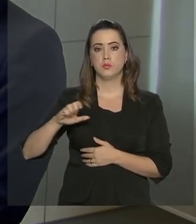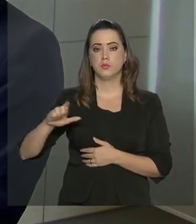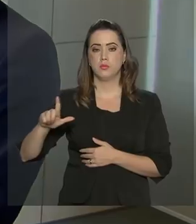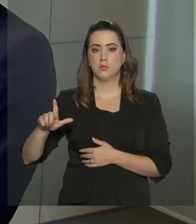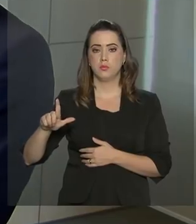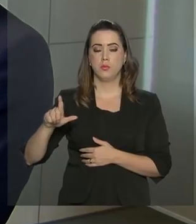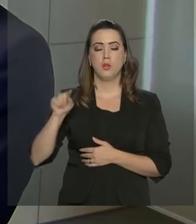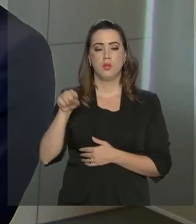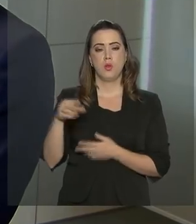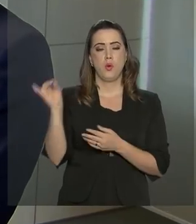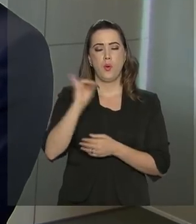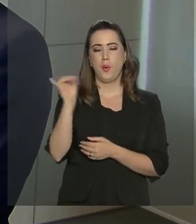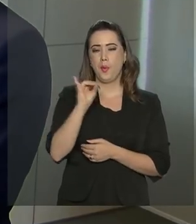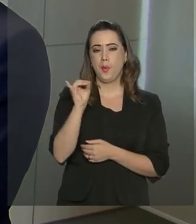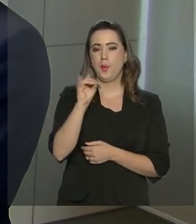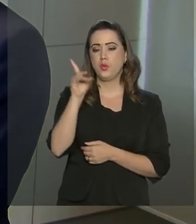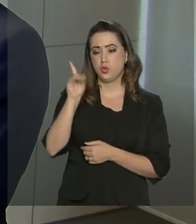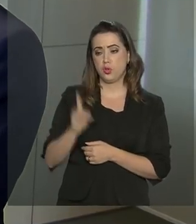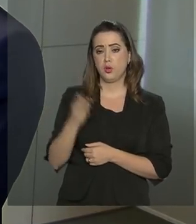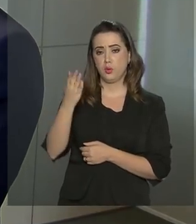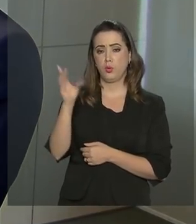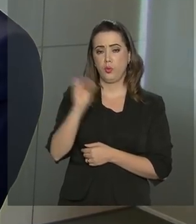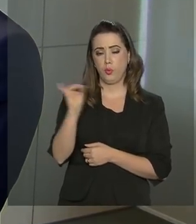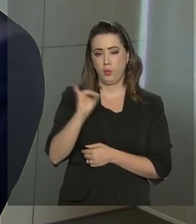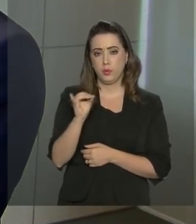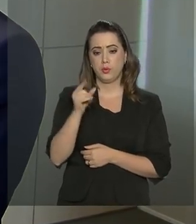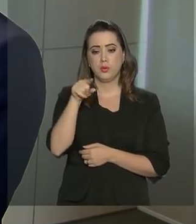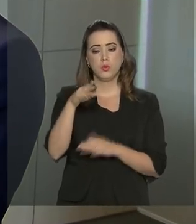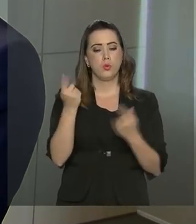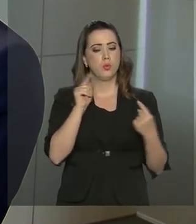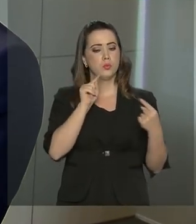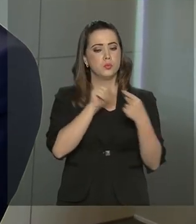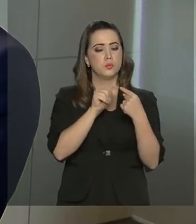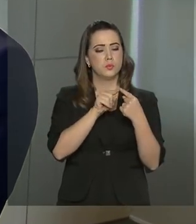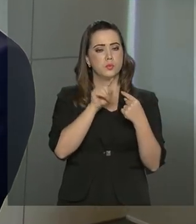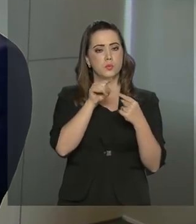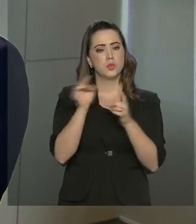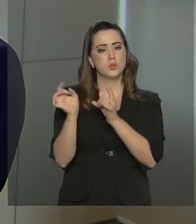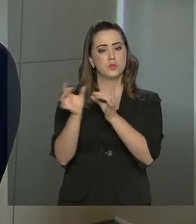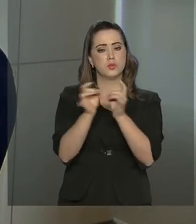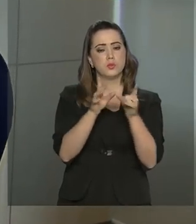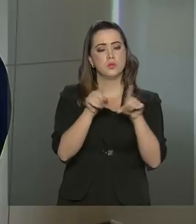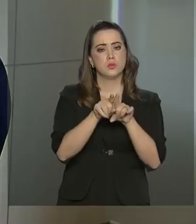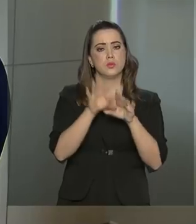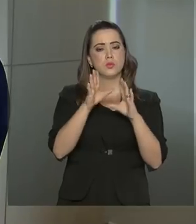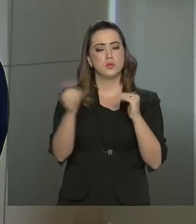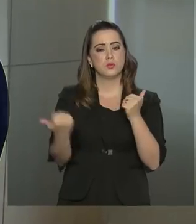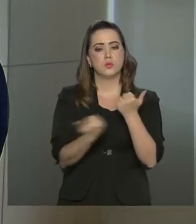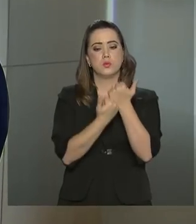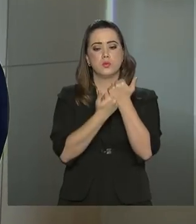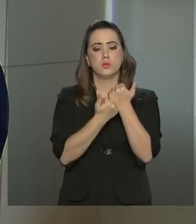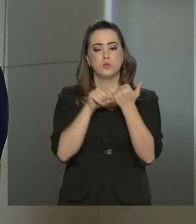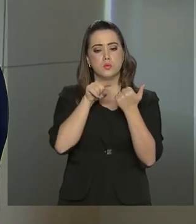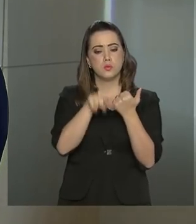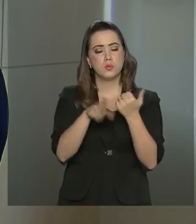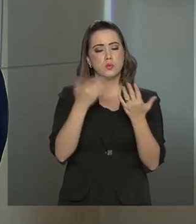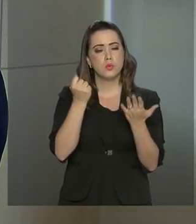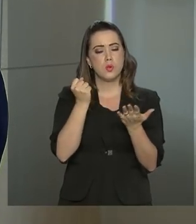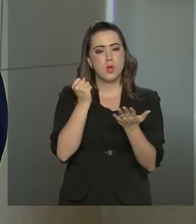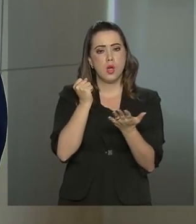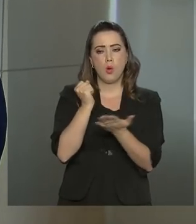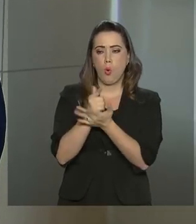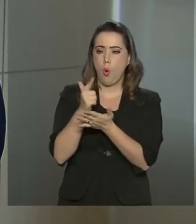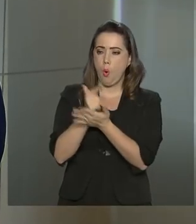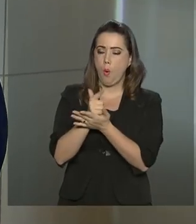Feitosa Olá diretor eh qual que é o objetivo desse leilão né é substituir aí o fornecimento de